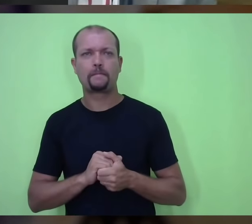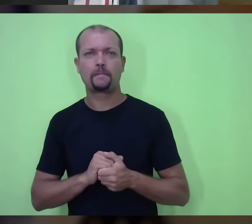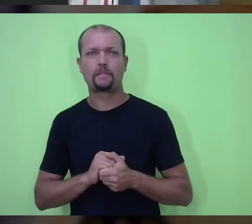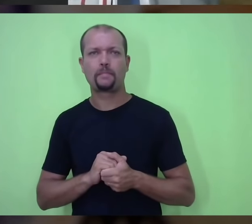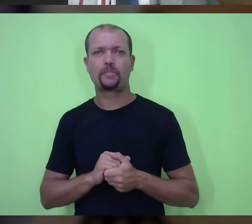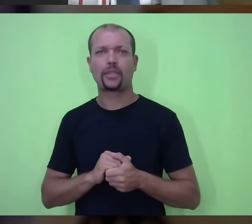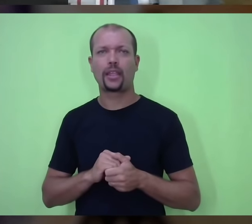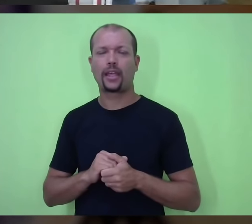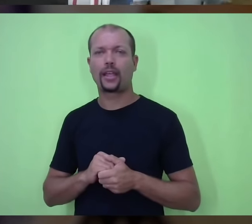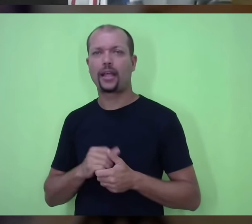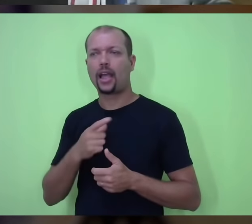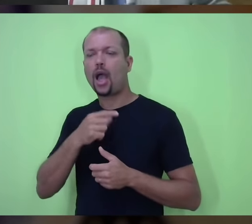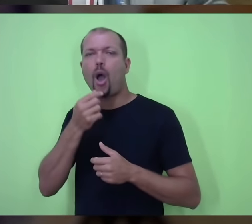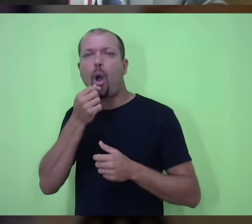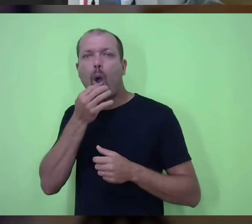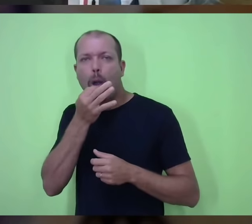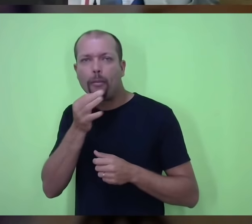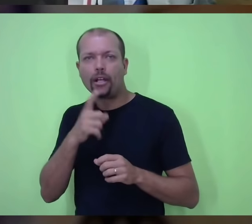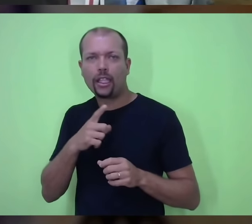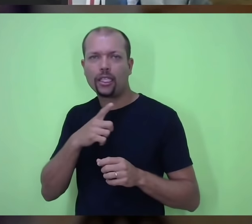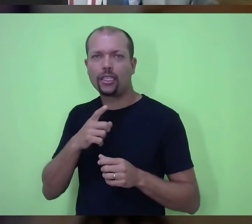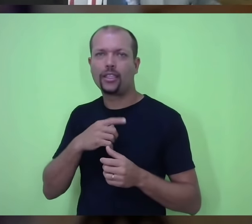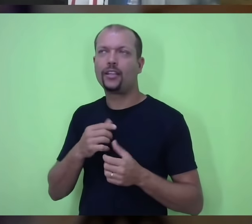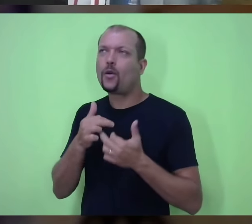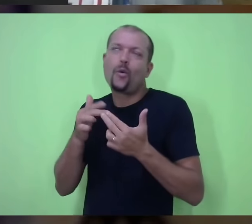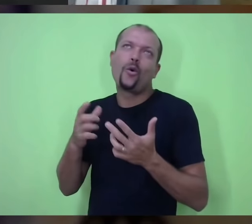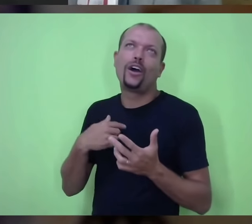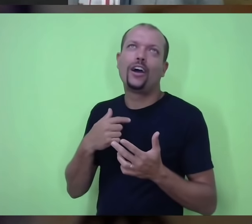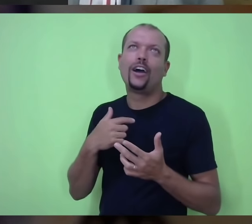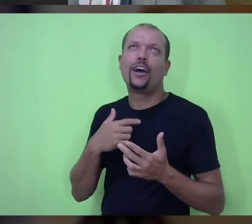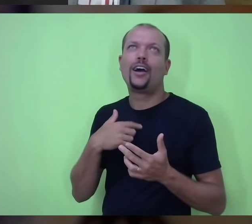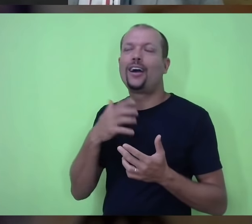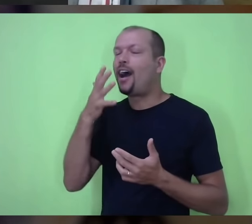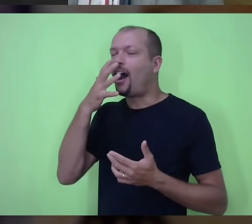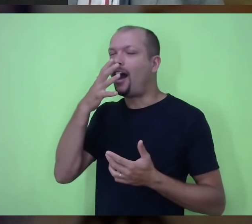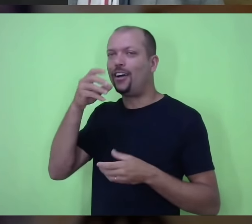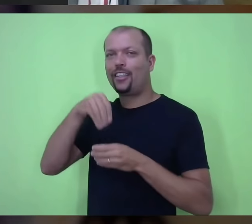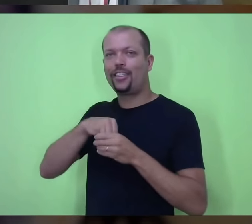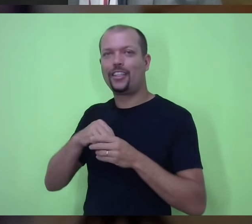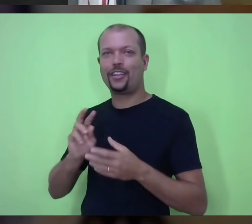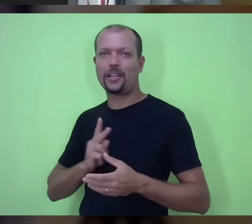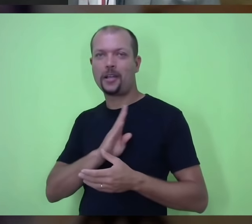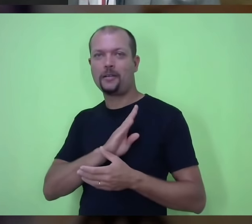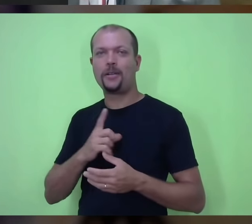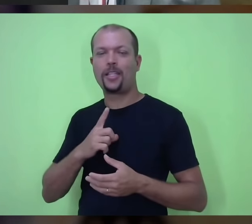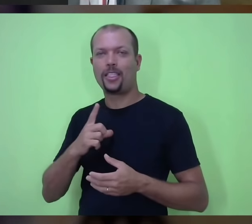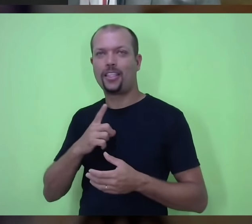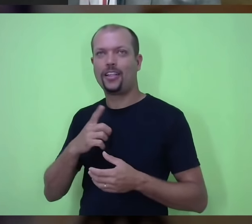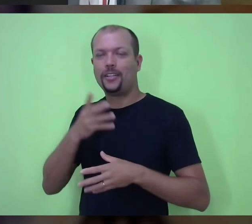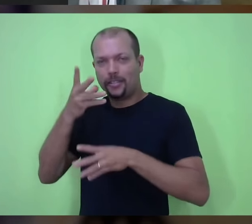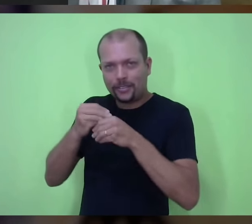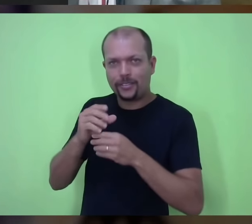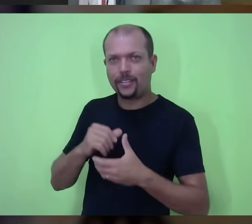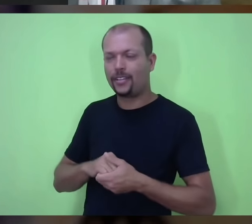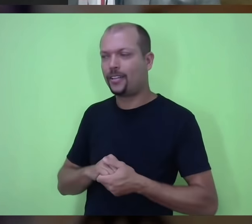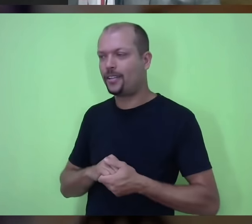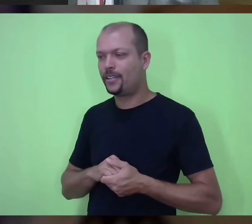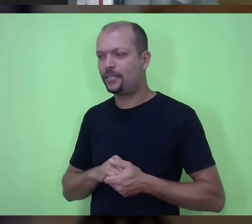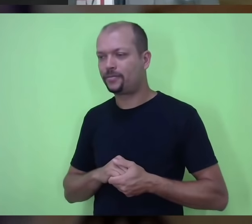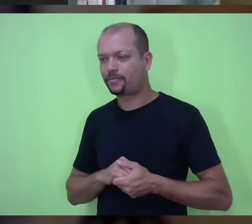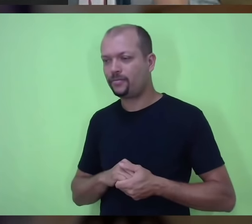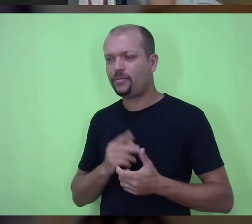bem pastor Bruno, pois não. Isso é uma das coisas que assim, eu mais admiro, né, no texto de Hebreus. Quem tem geralmente